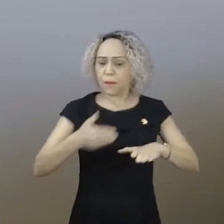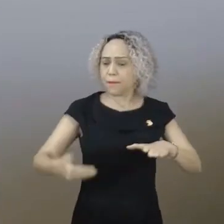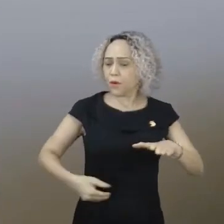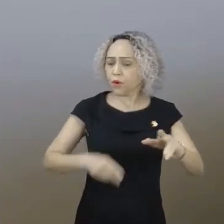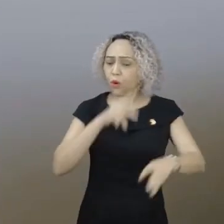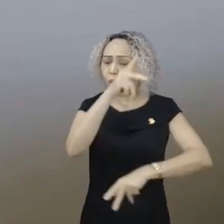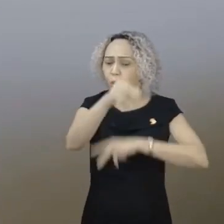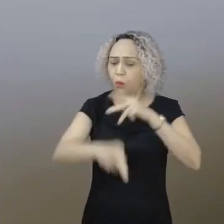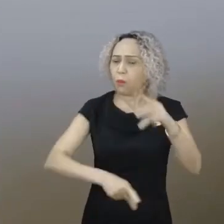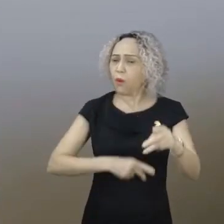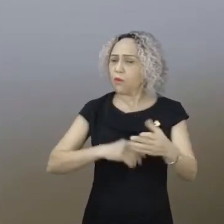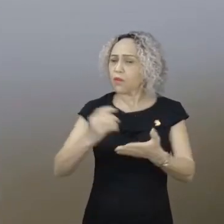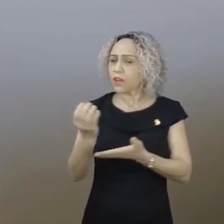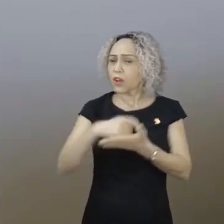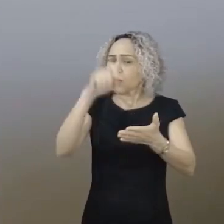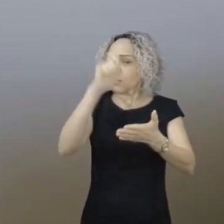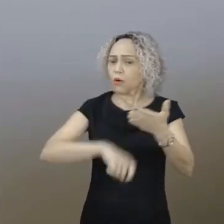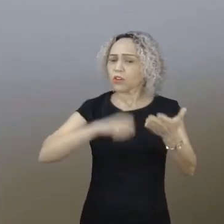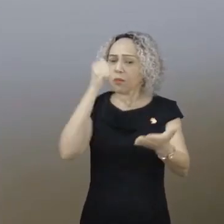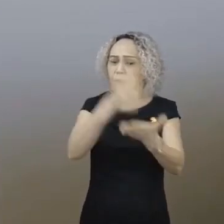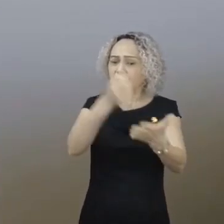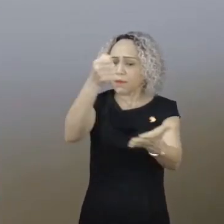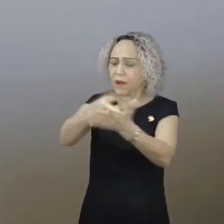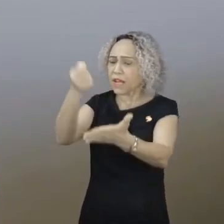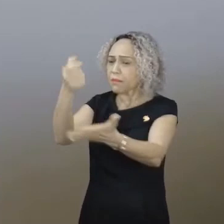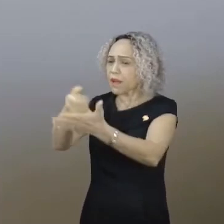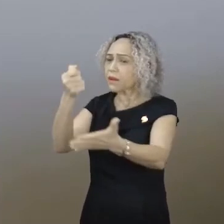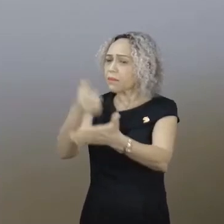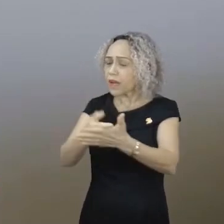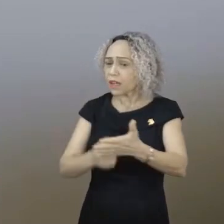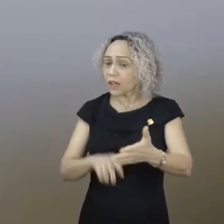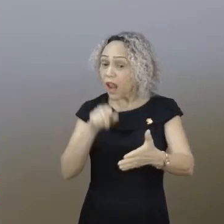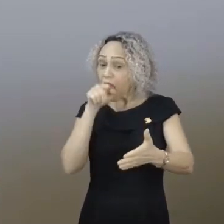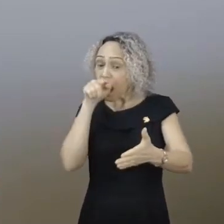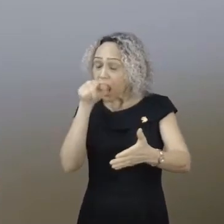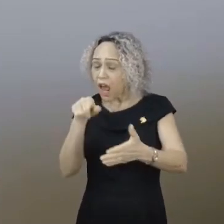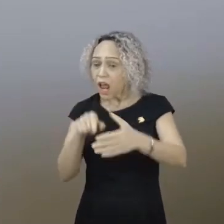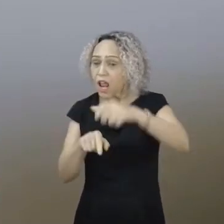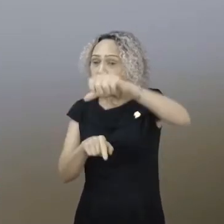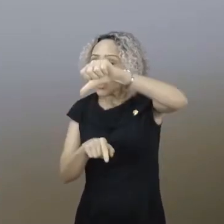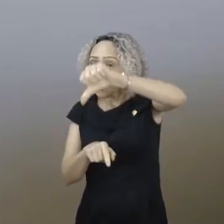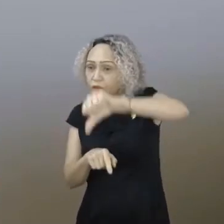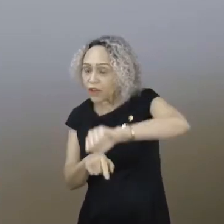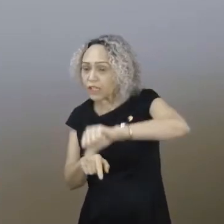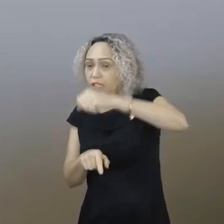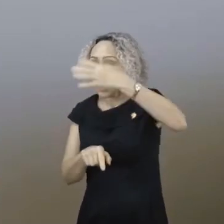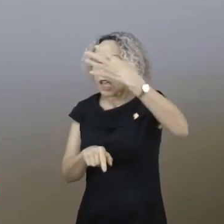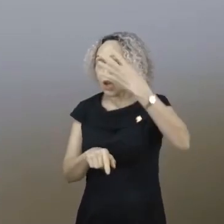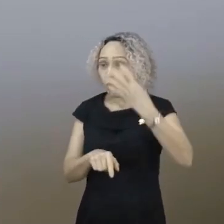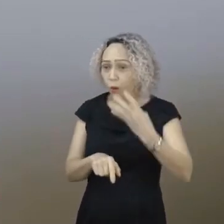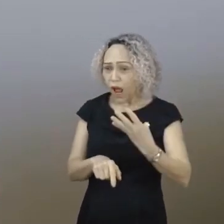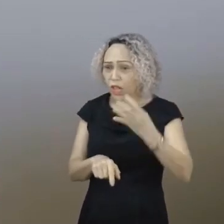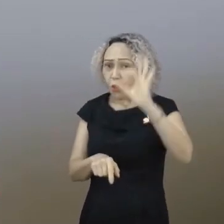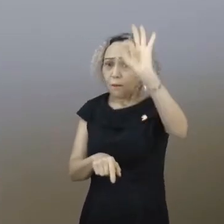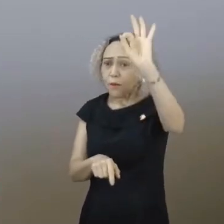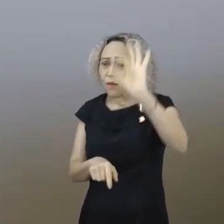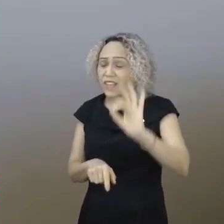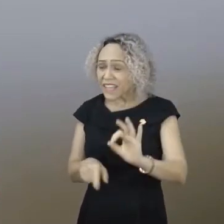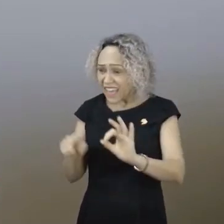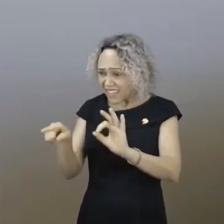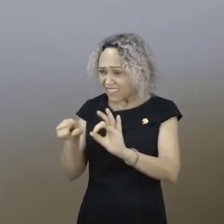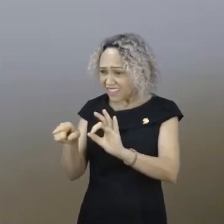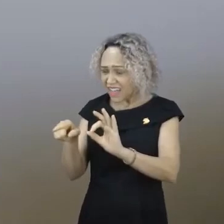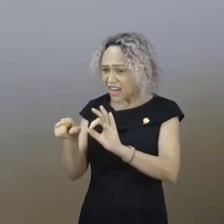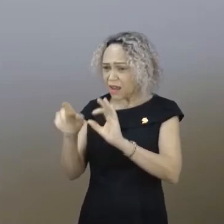lá, 90%, 94% não eram negros. Eram somente 6% de